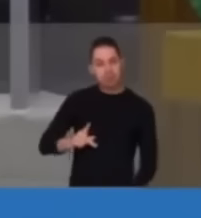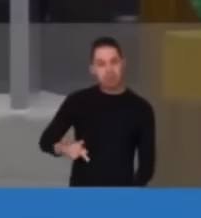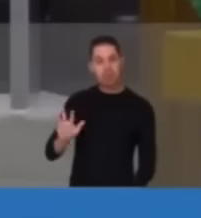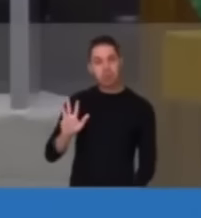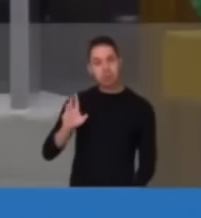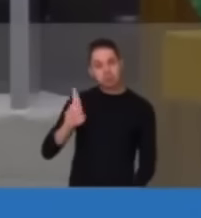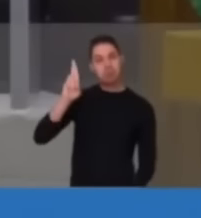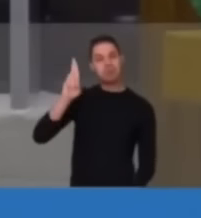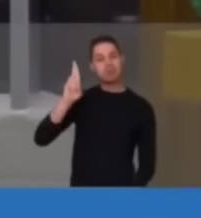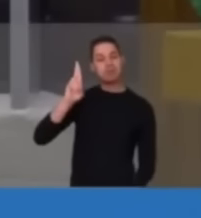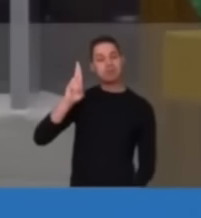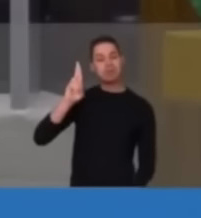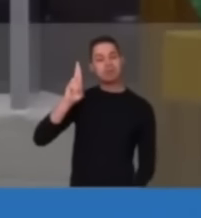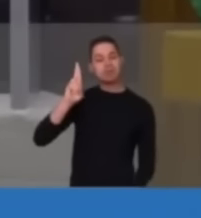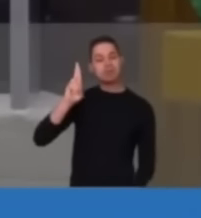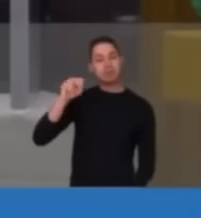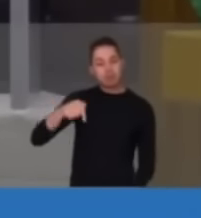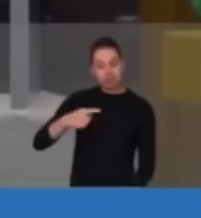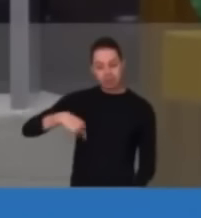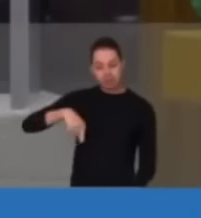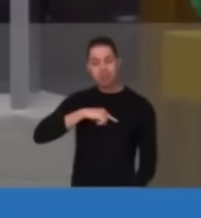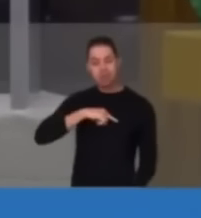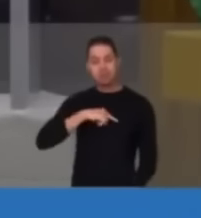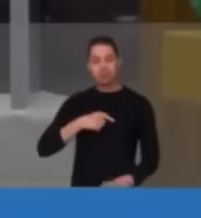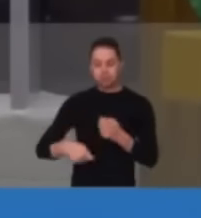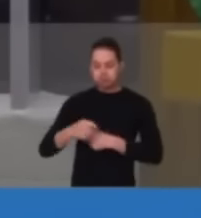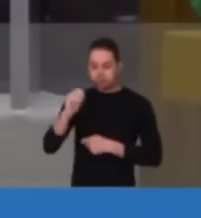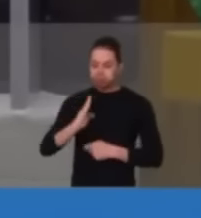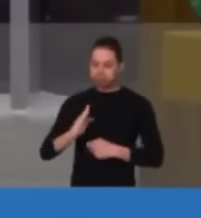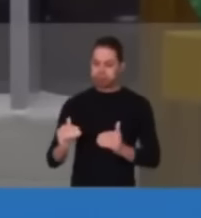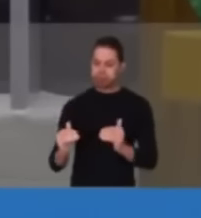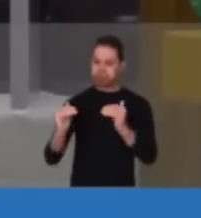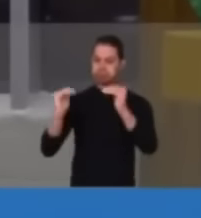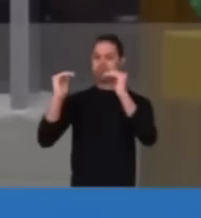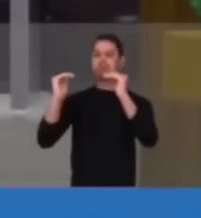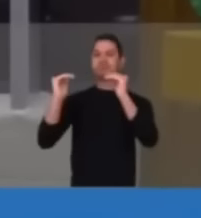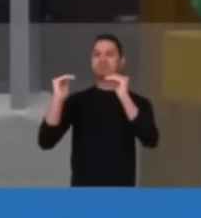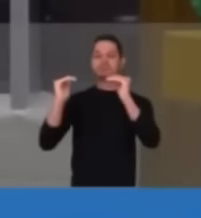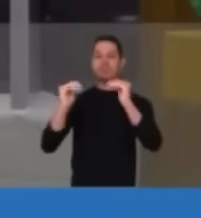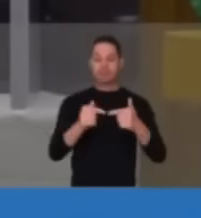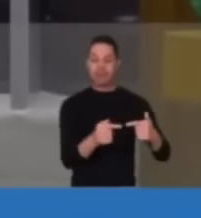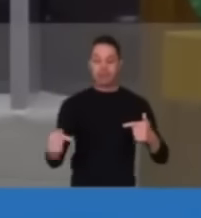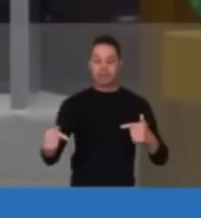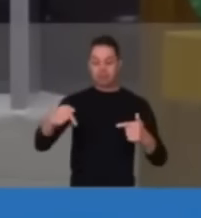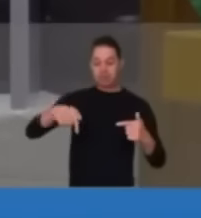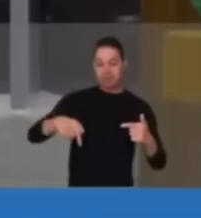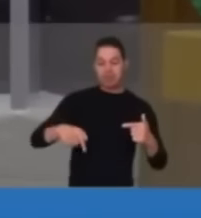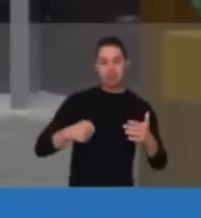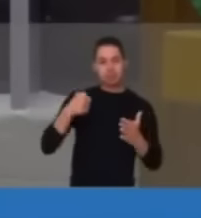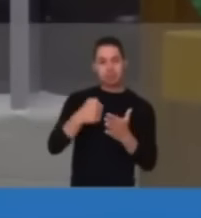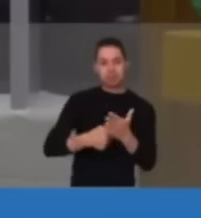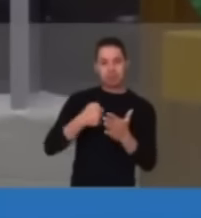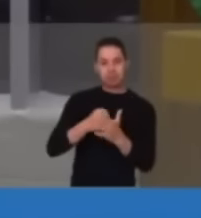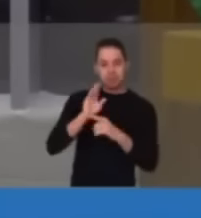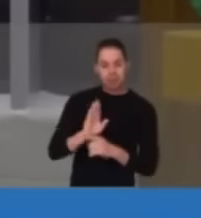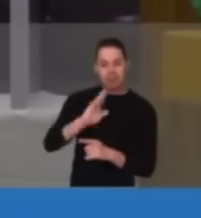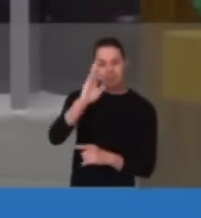e nós fizemos com que a economia no Brasil tivesse um novo ambiente eu poderia citar só essa semana o que nós votamos aqui pro bem do